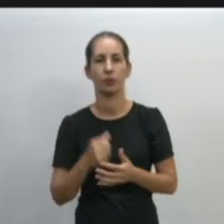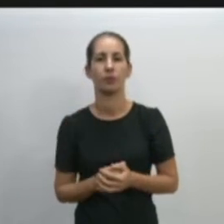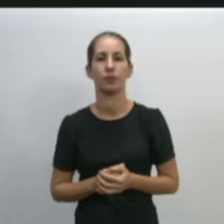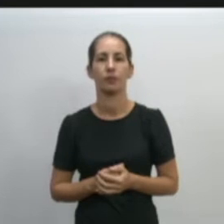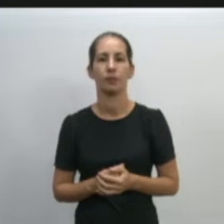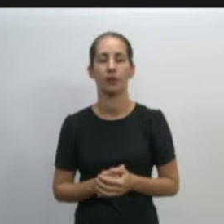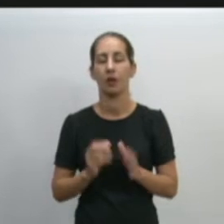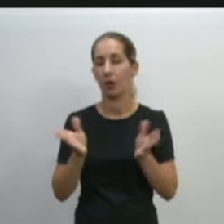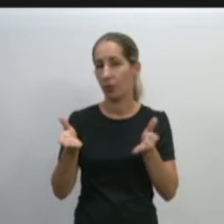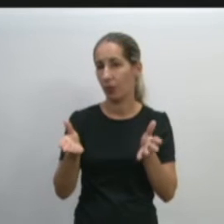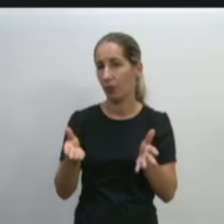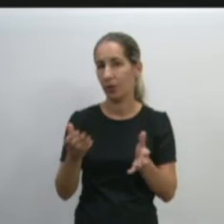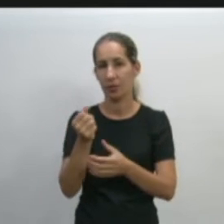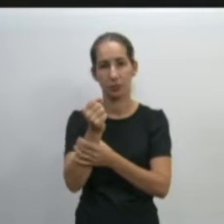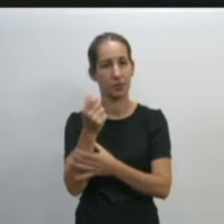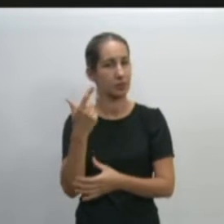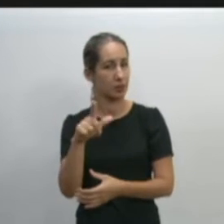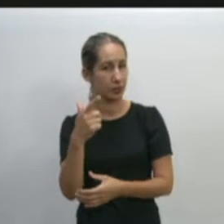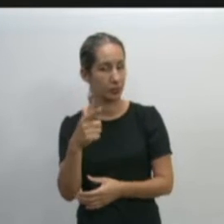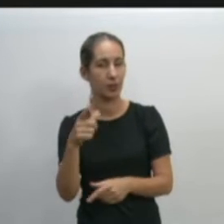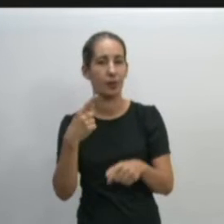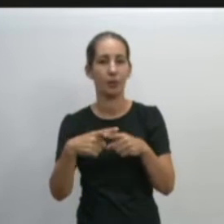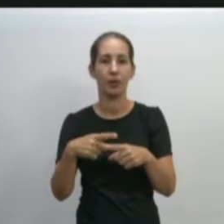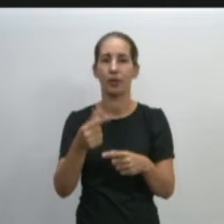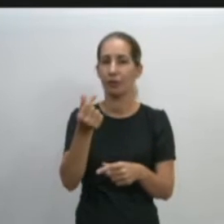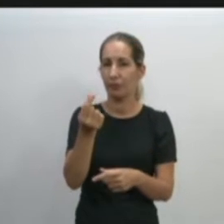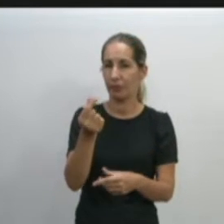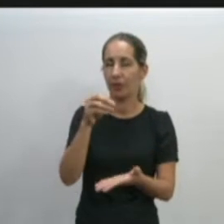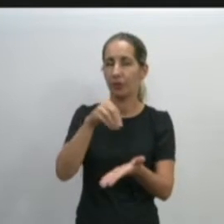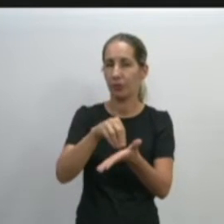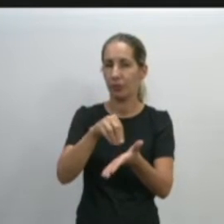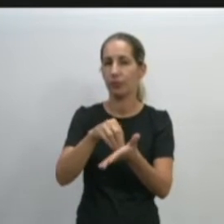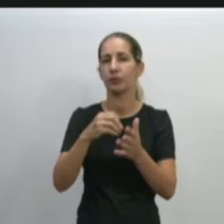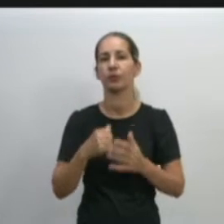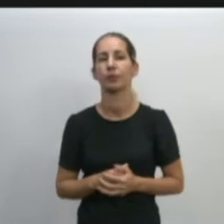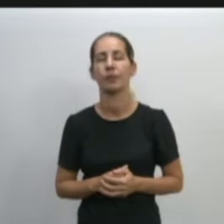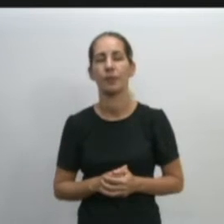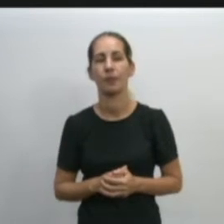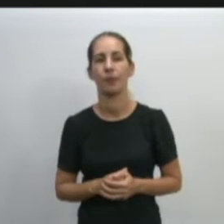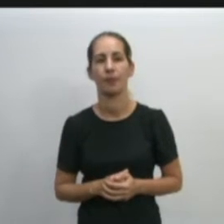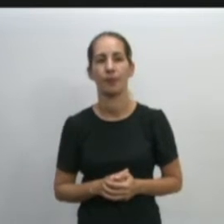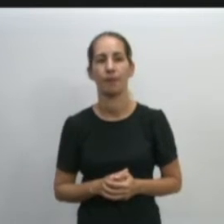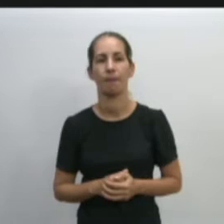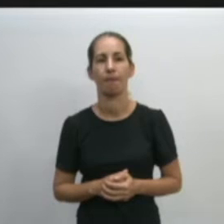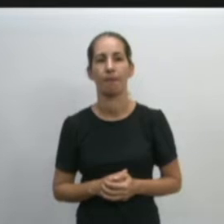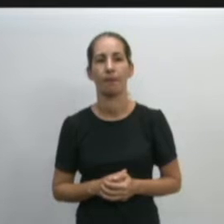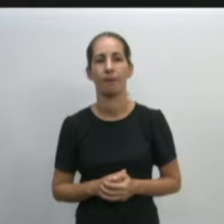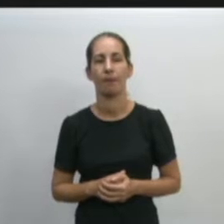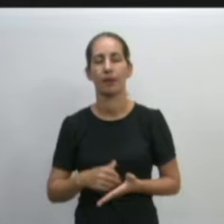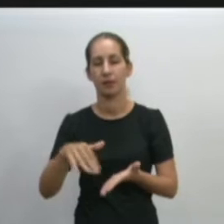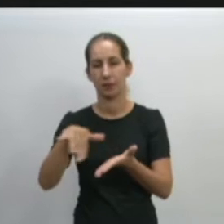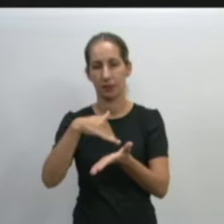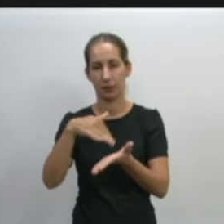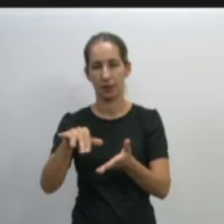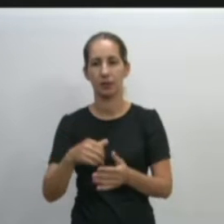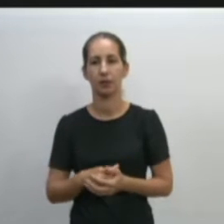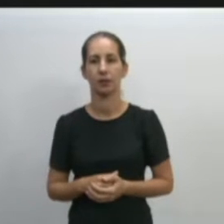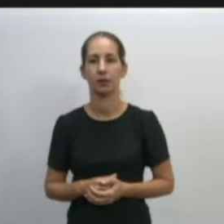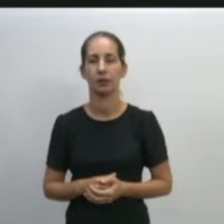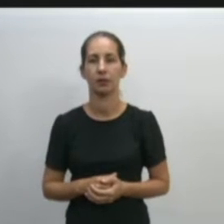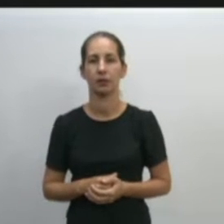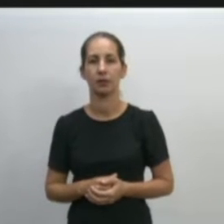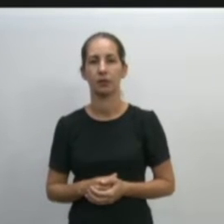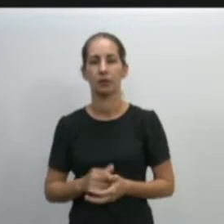como garantir por falta de recursos lá no, na sua secretaria, né, que é o